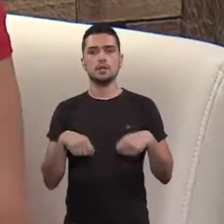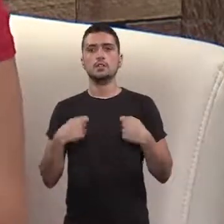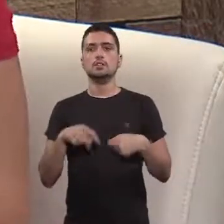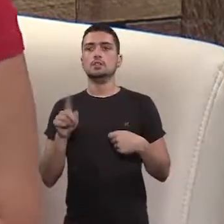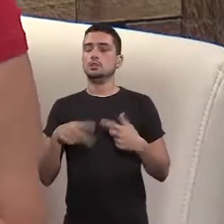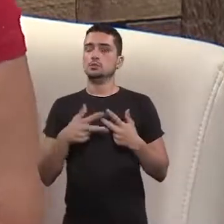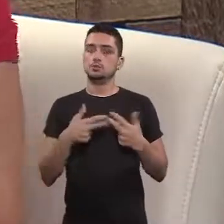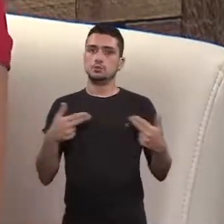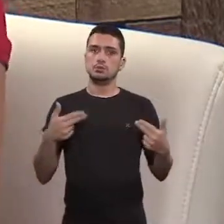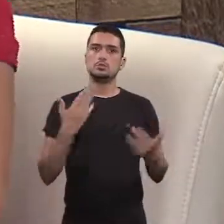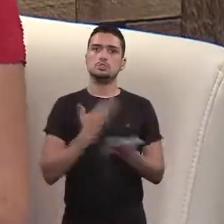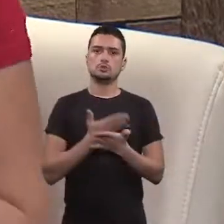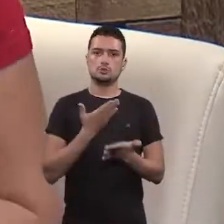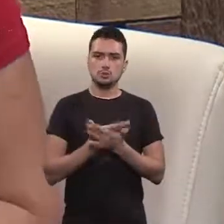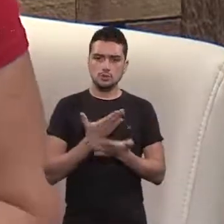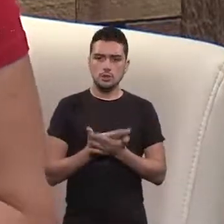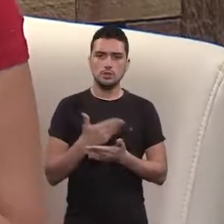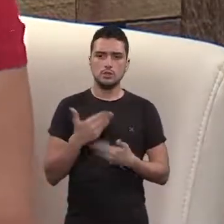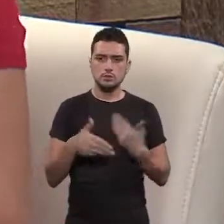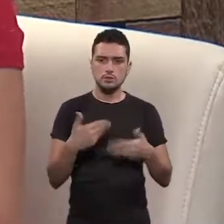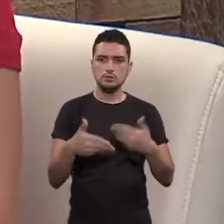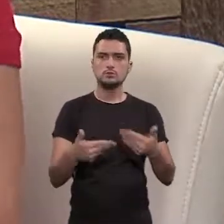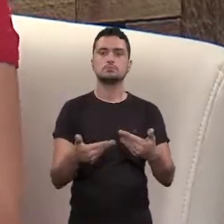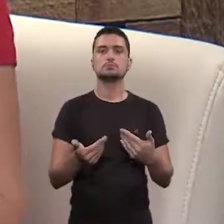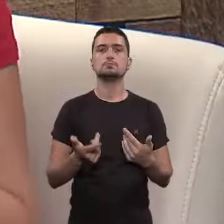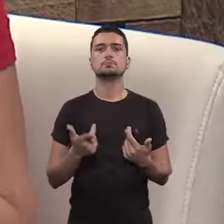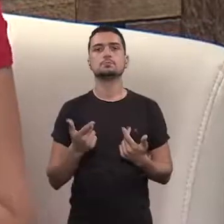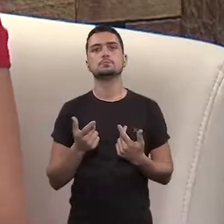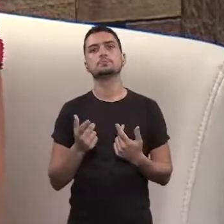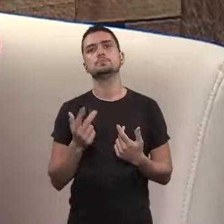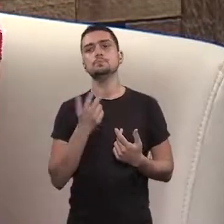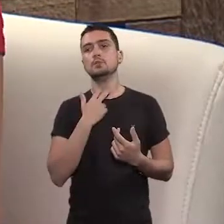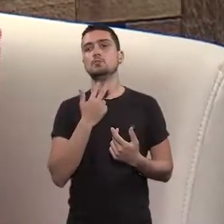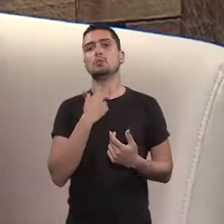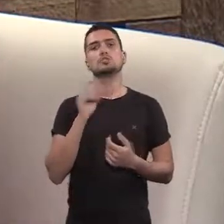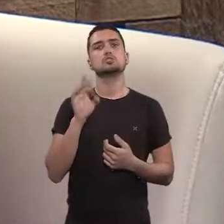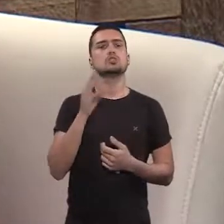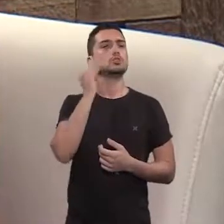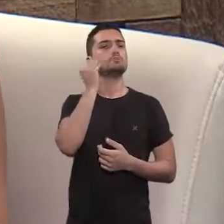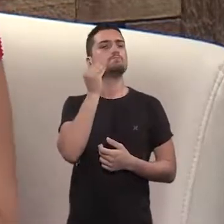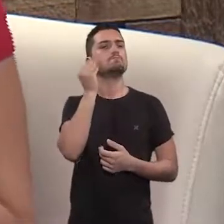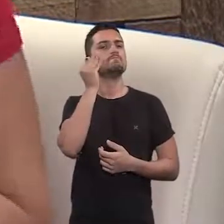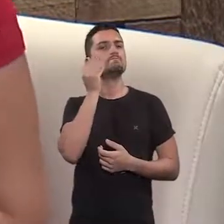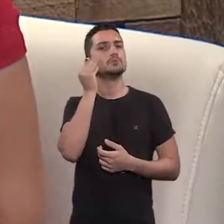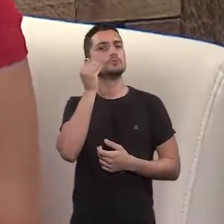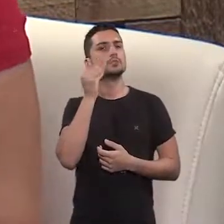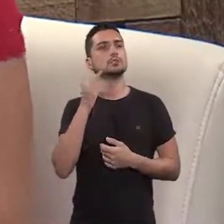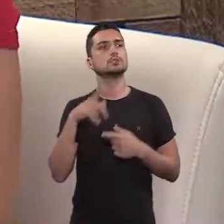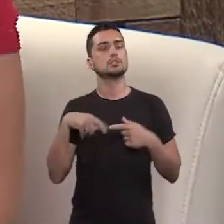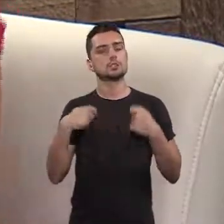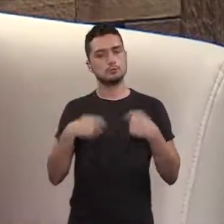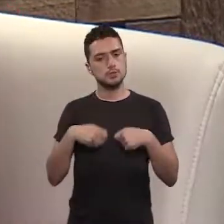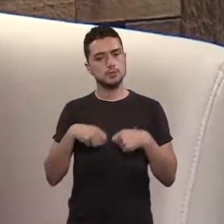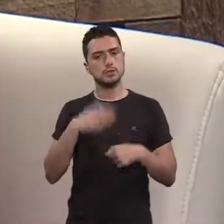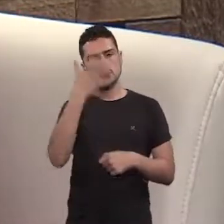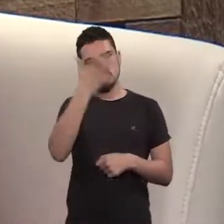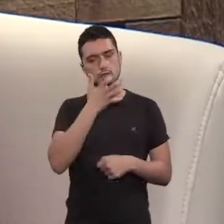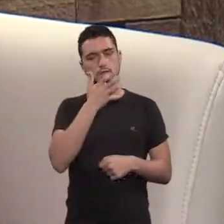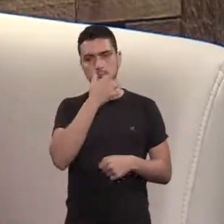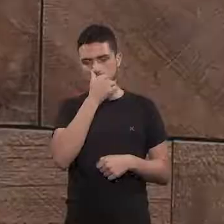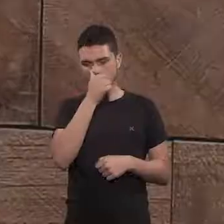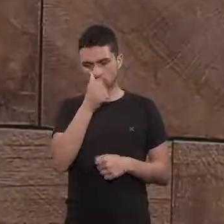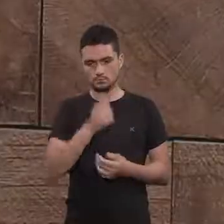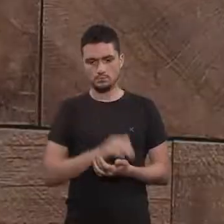falou, ser uma coisa estudada, que não seja só experimental, né, que seja realmente levada muito a